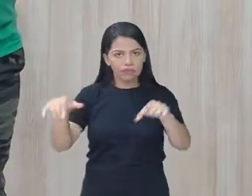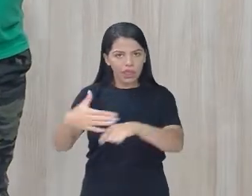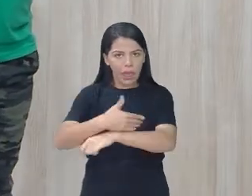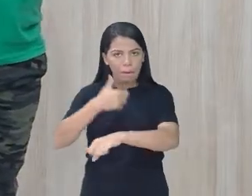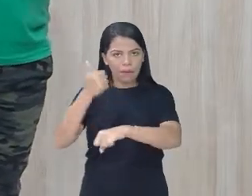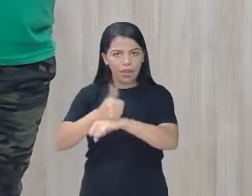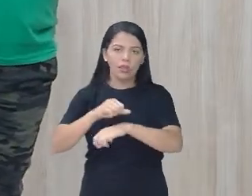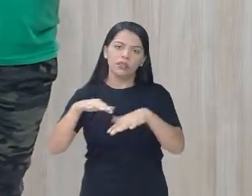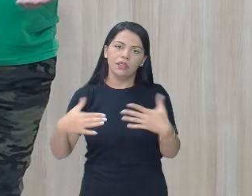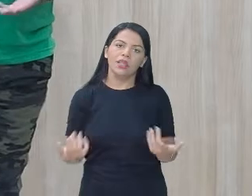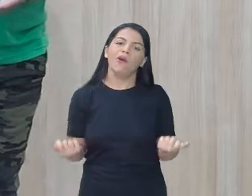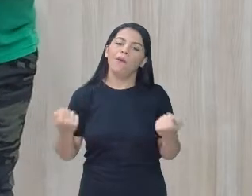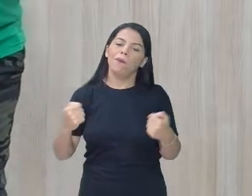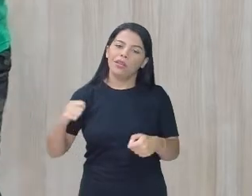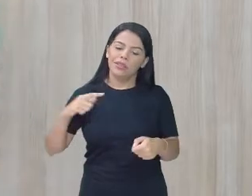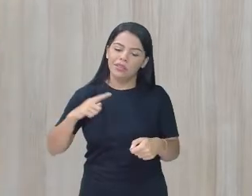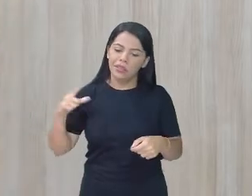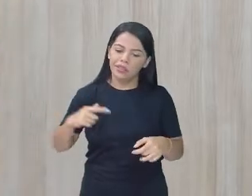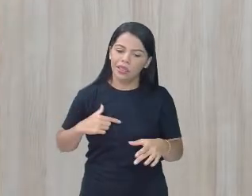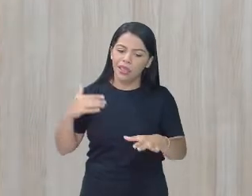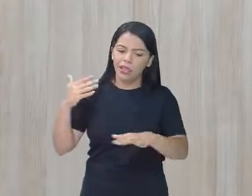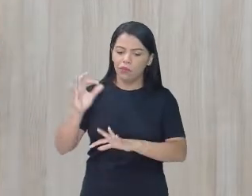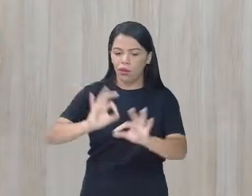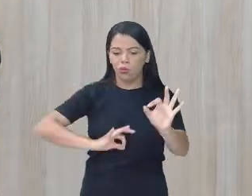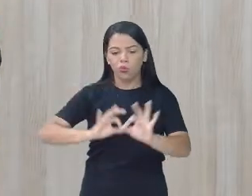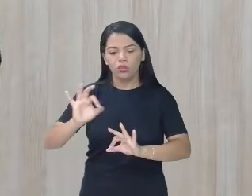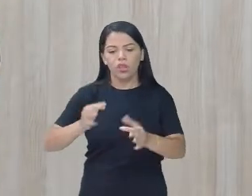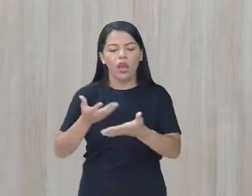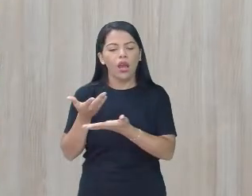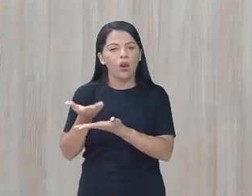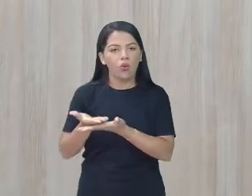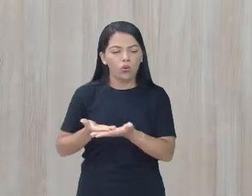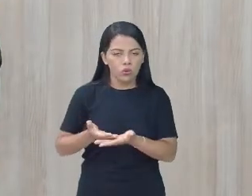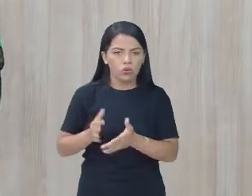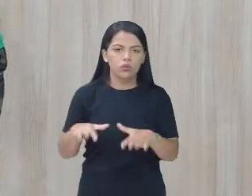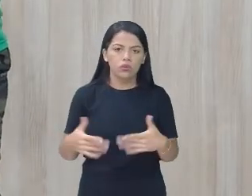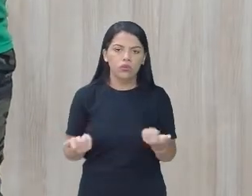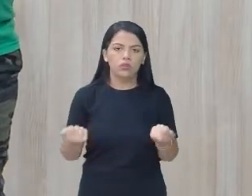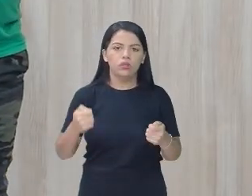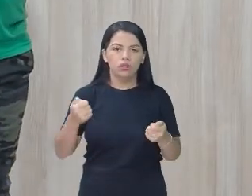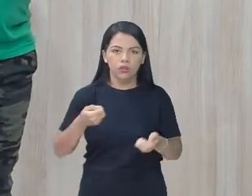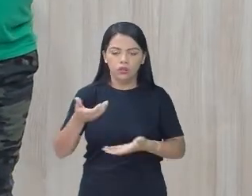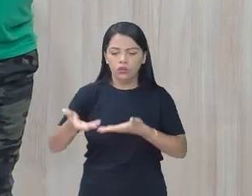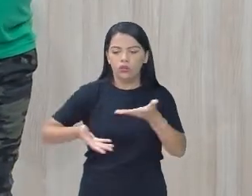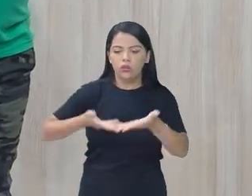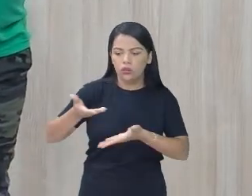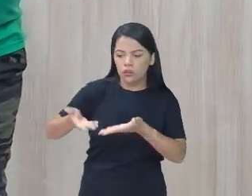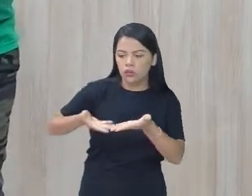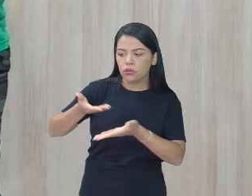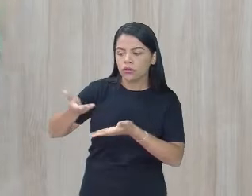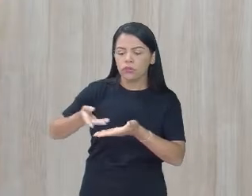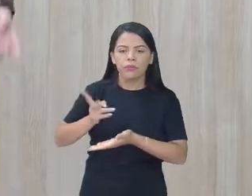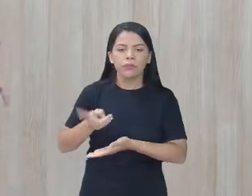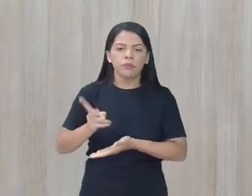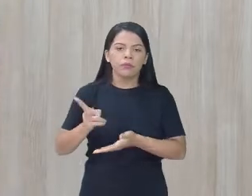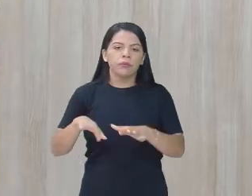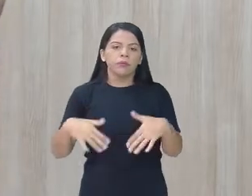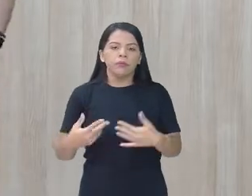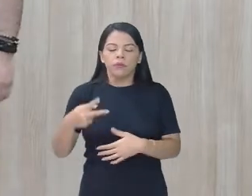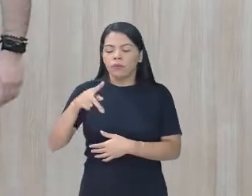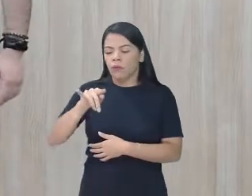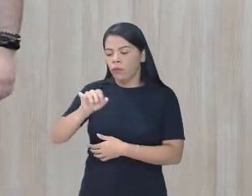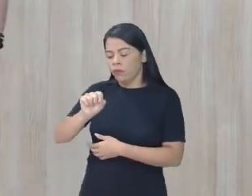estar se fazendo a manutenção, né, daqueles espaços. Então, nesse sentido, o paisagista ele vai trabalhar nessa dinâmica,